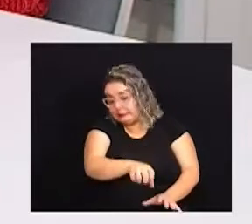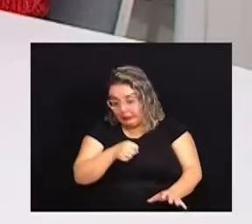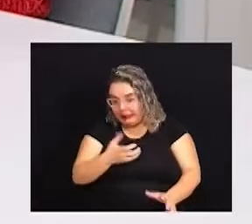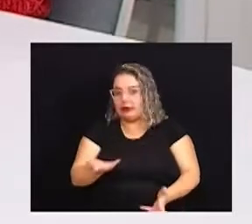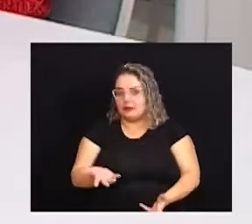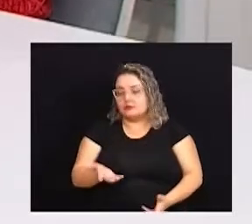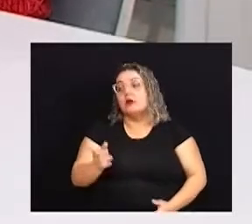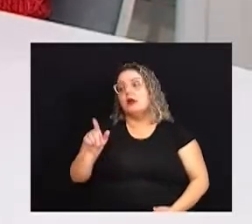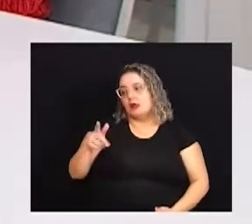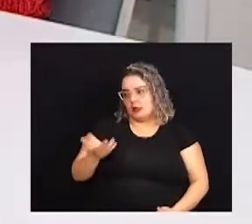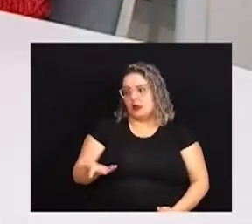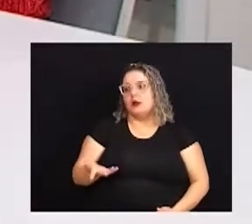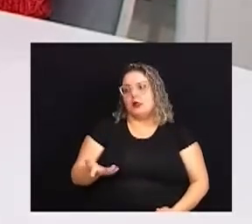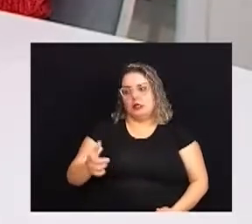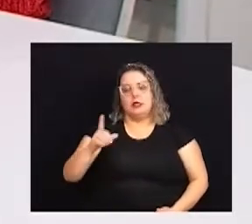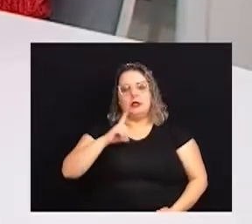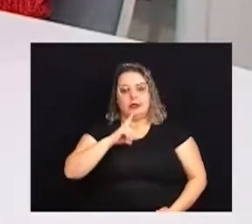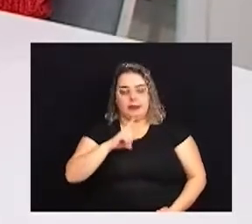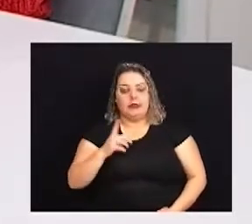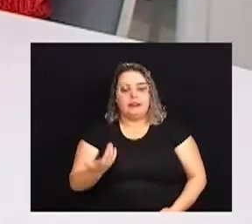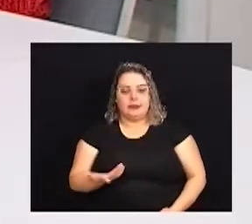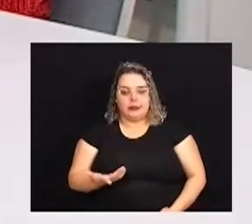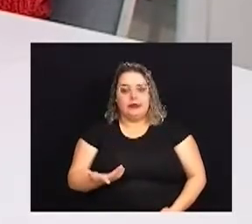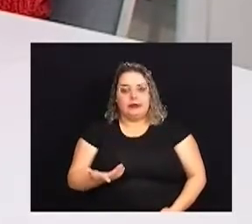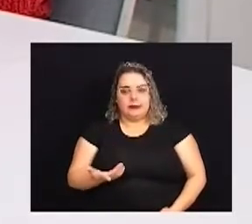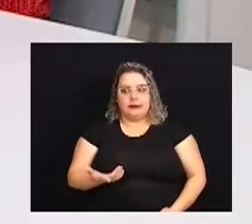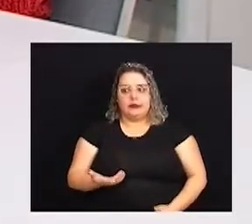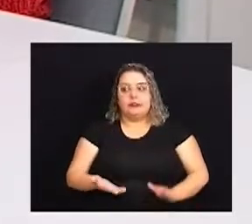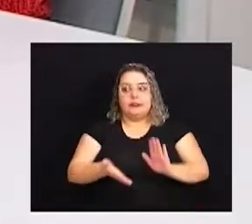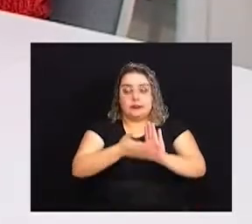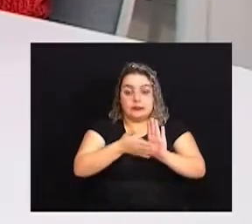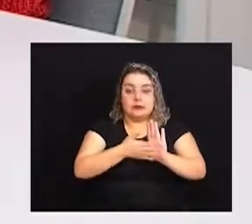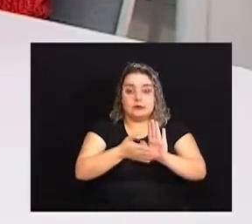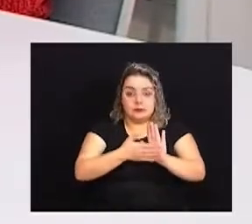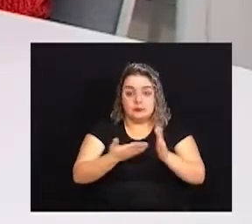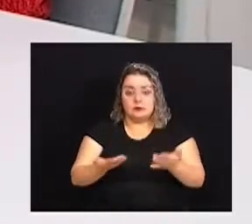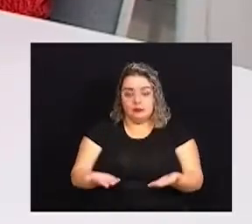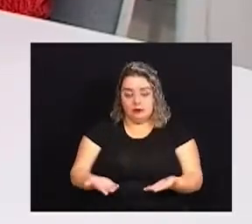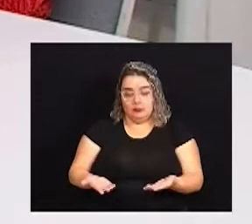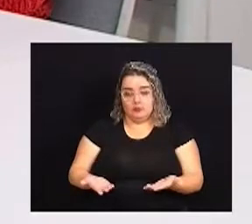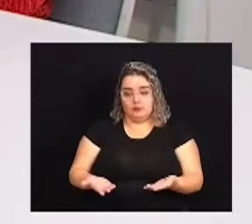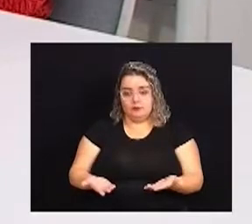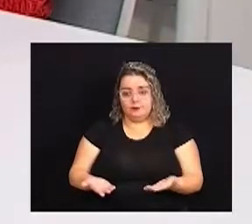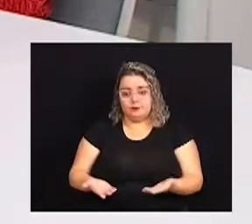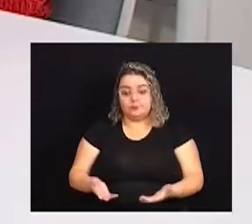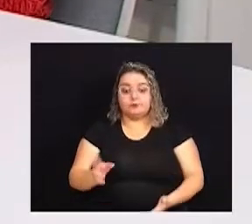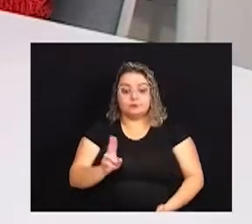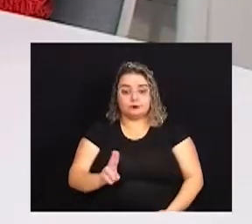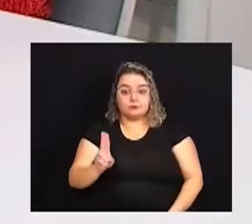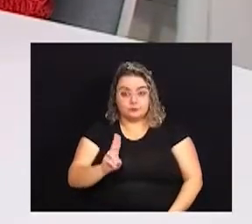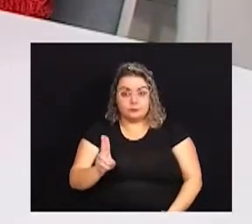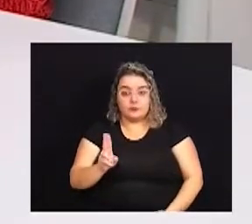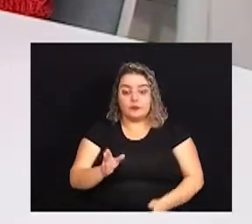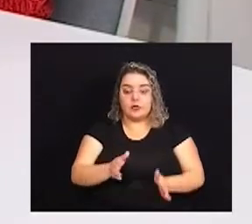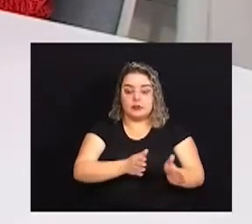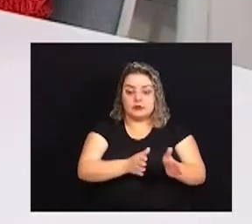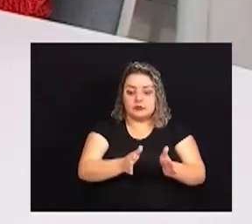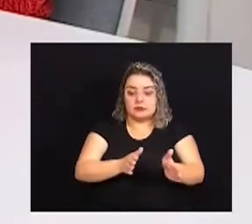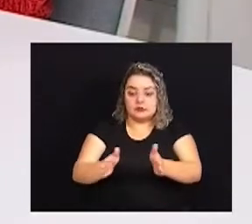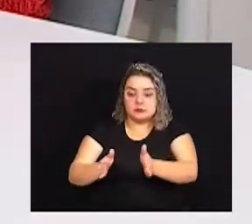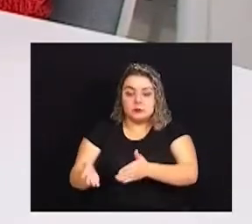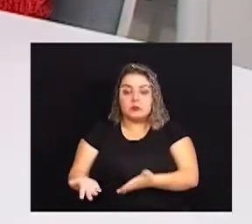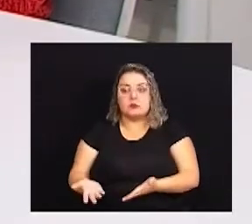Ele tem que ter este propósito, né, para ser usado para